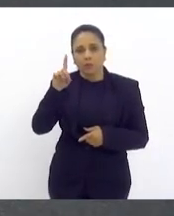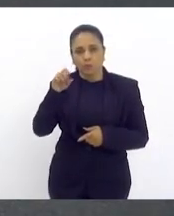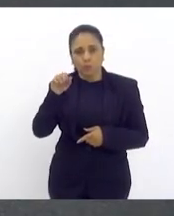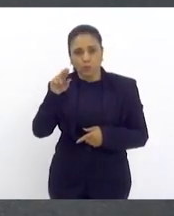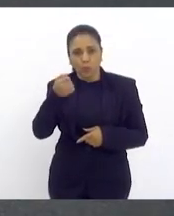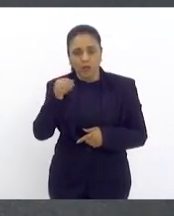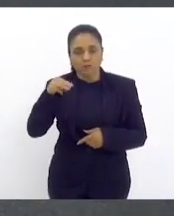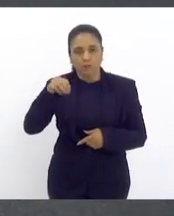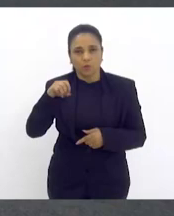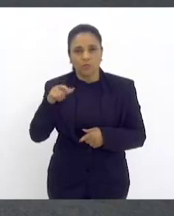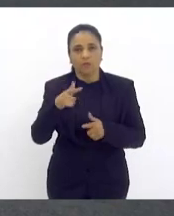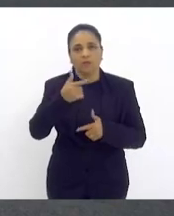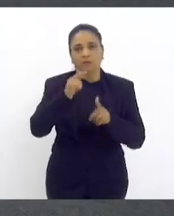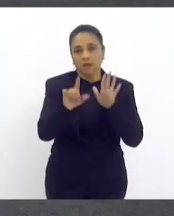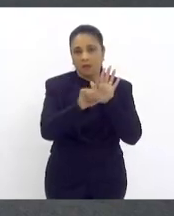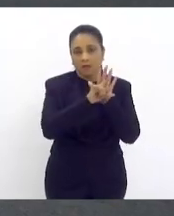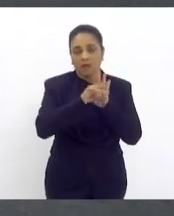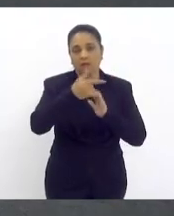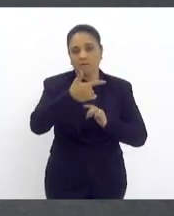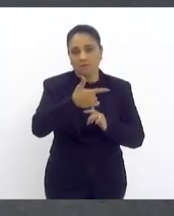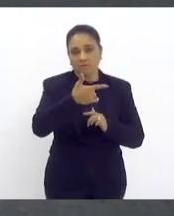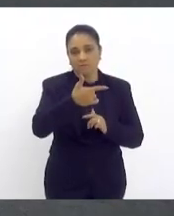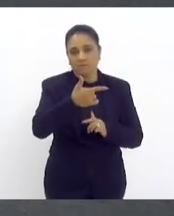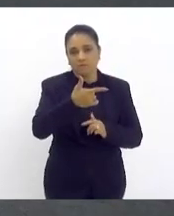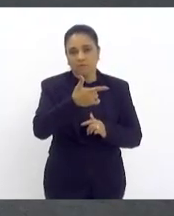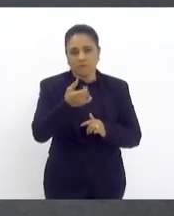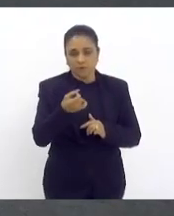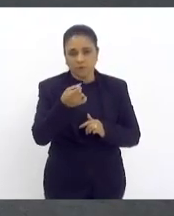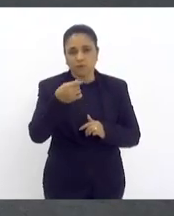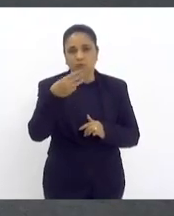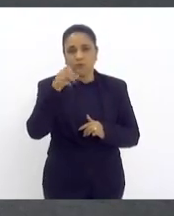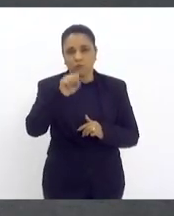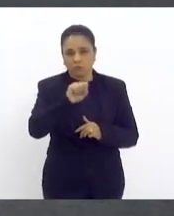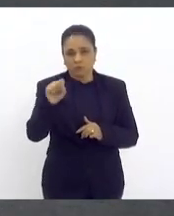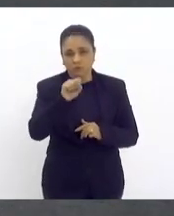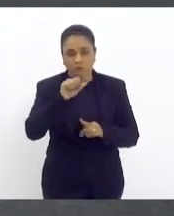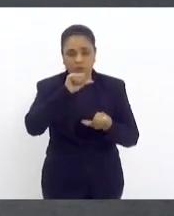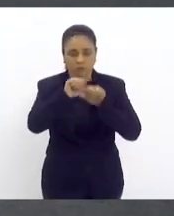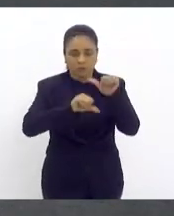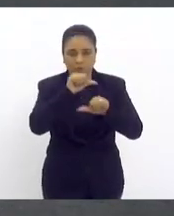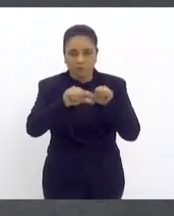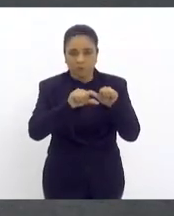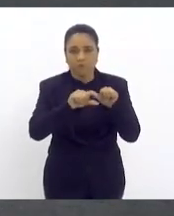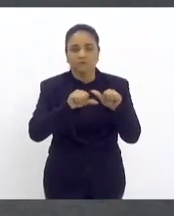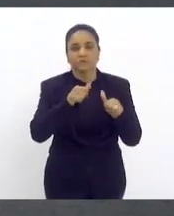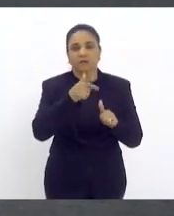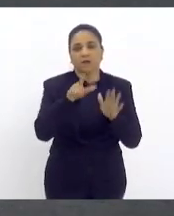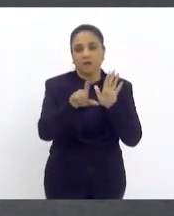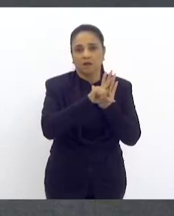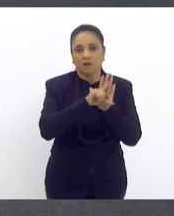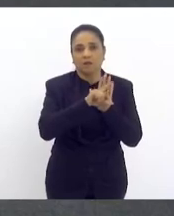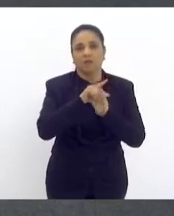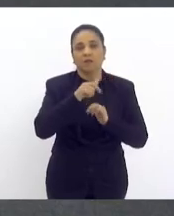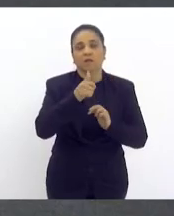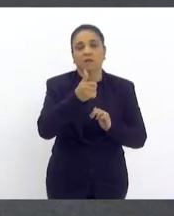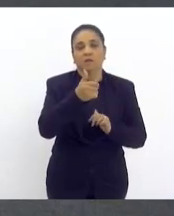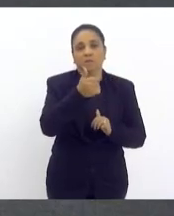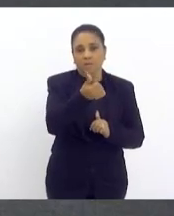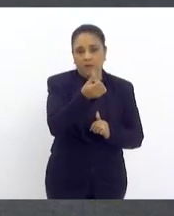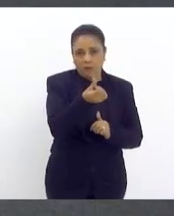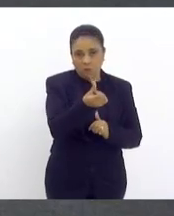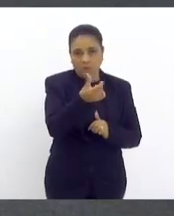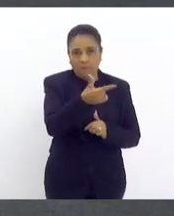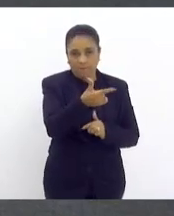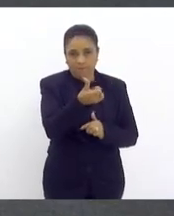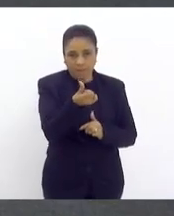6169 a lei 2088 o projeto de lei 2088 que altera lei 6169 No que diz respeito a